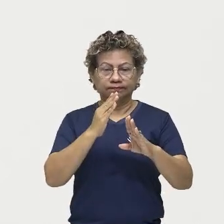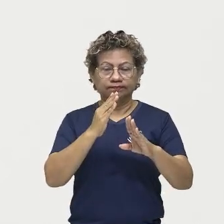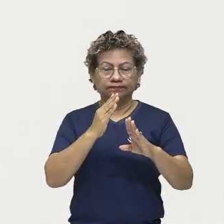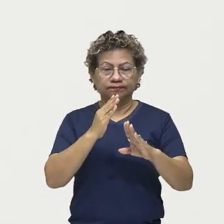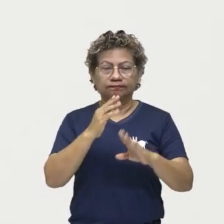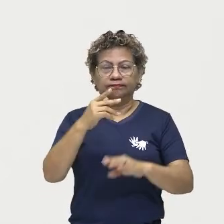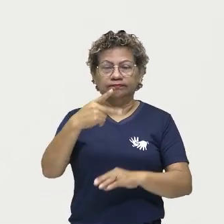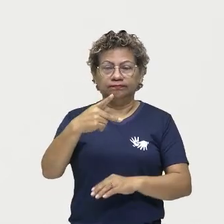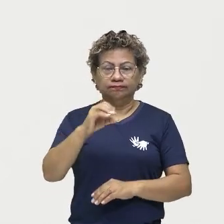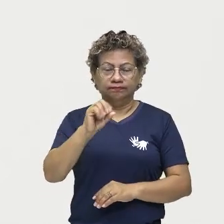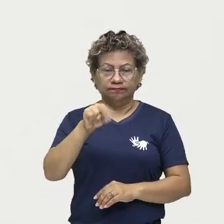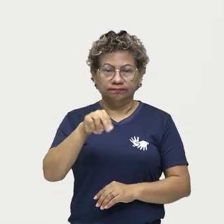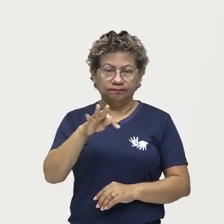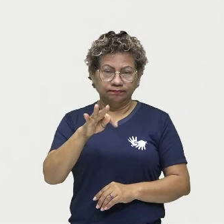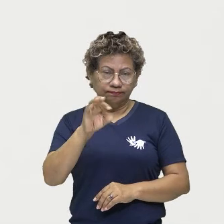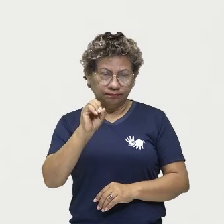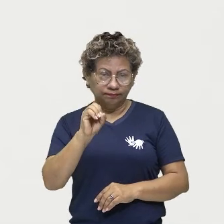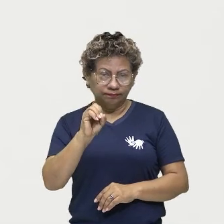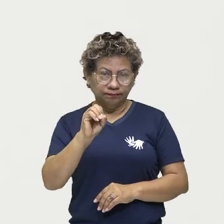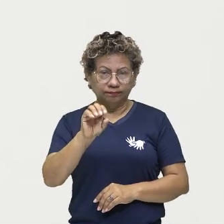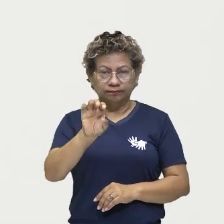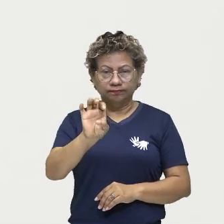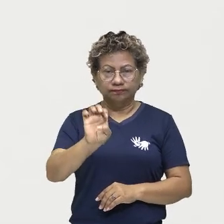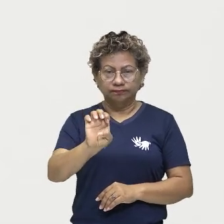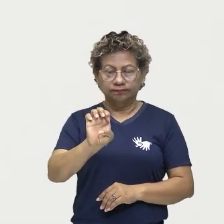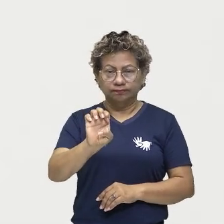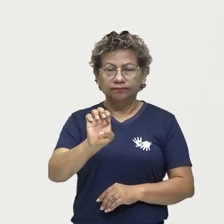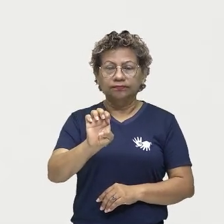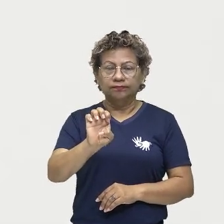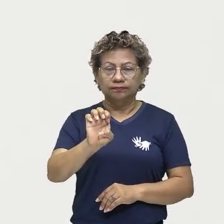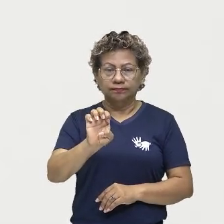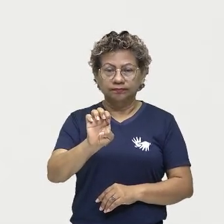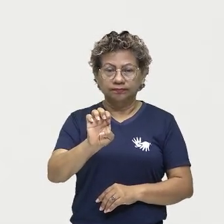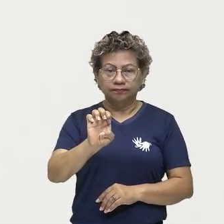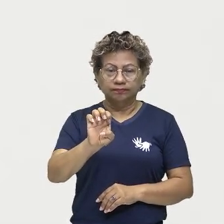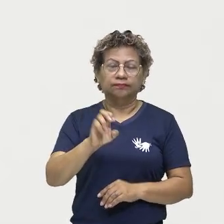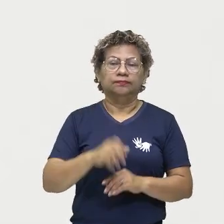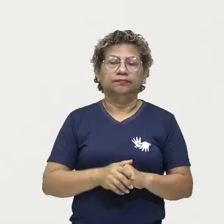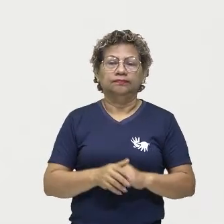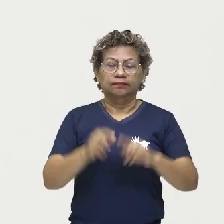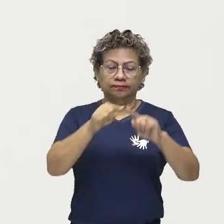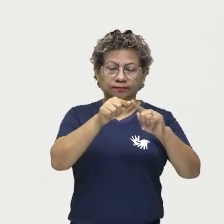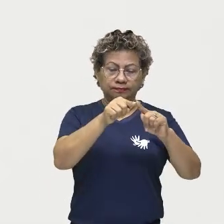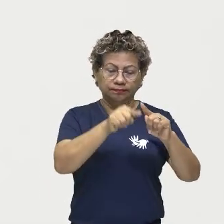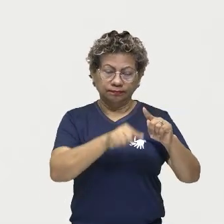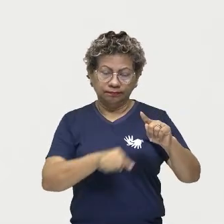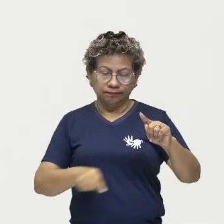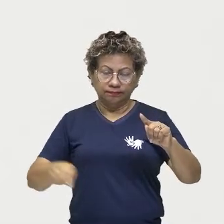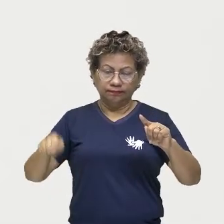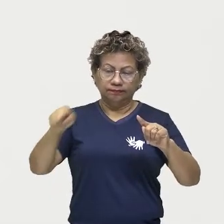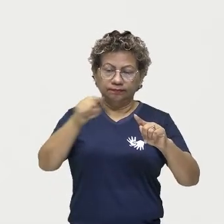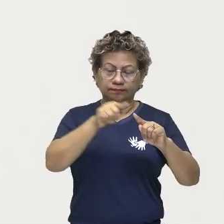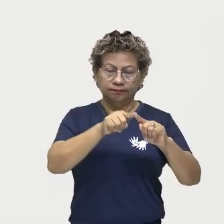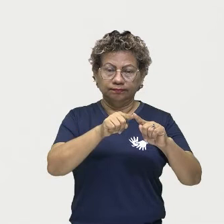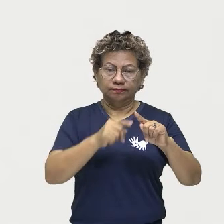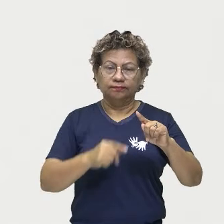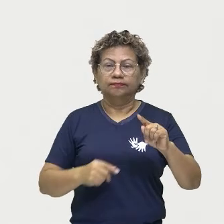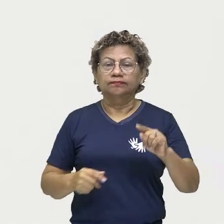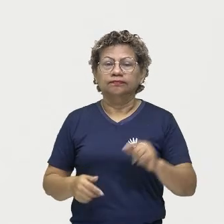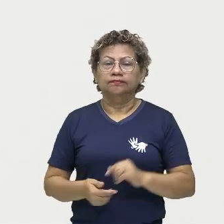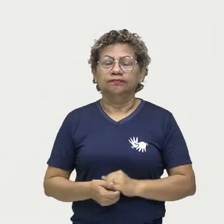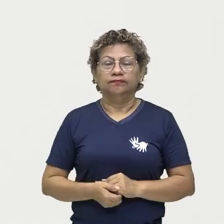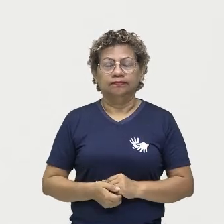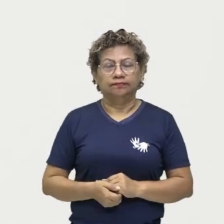nós vamos observar que elas vão se interceptar num ponto. Esse ponto aqui é um ponto notável denominado